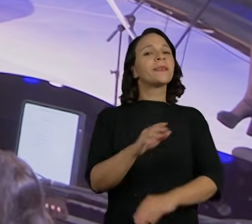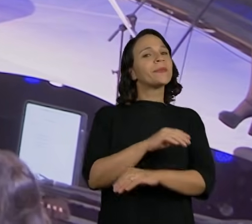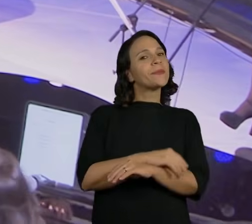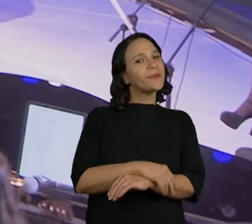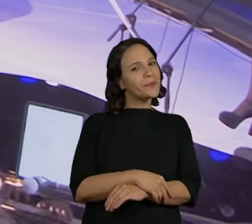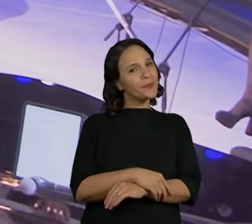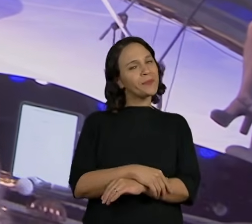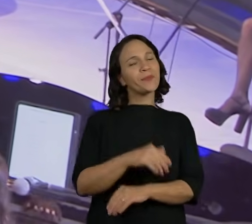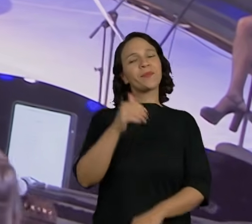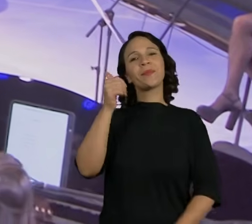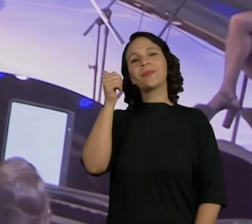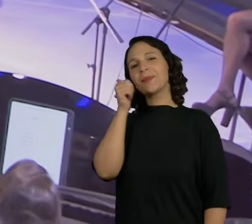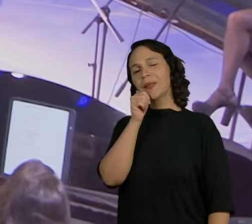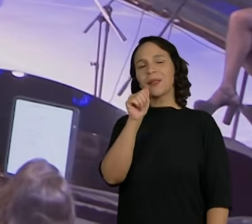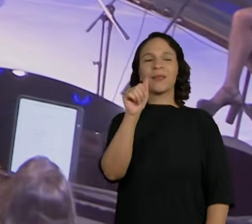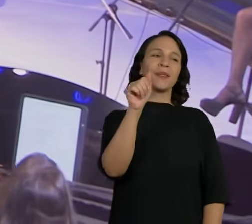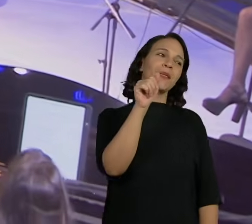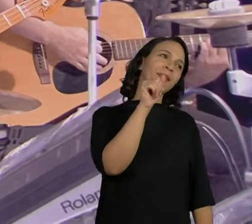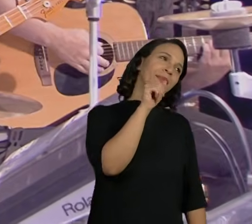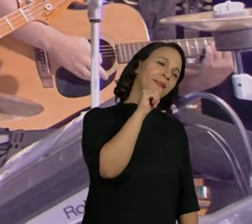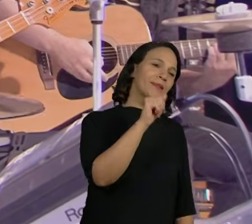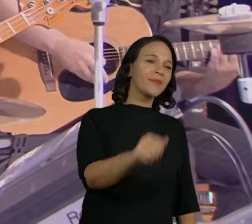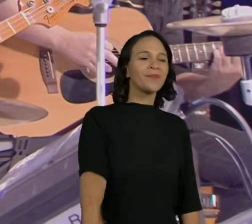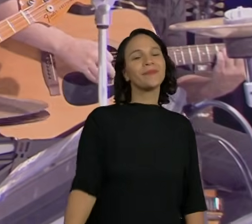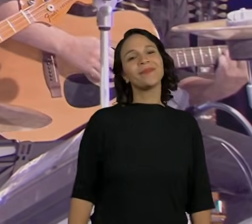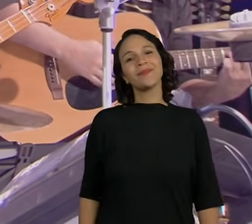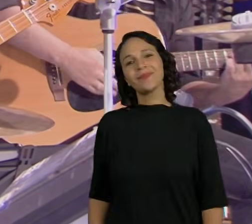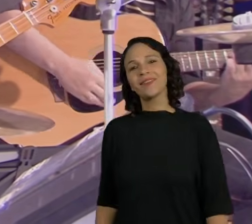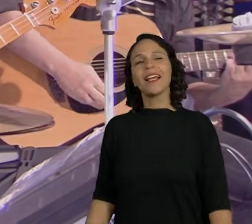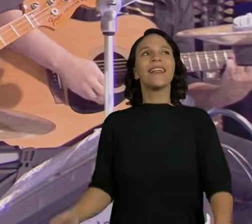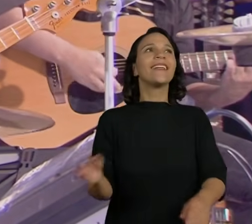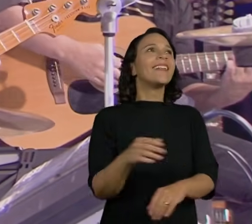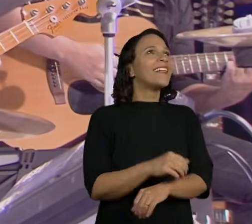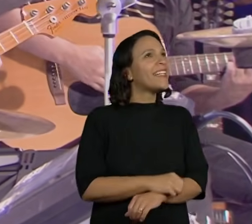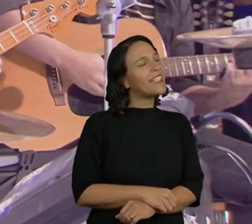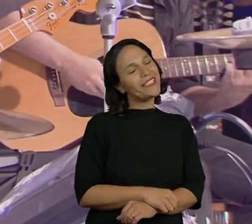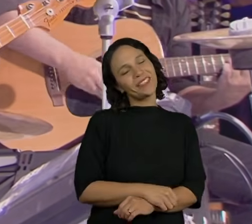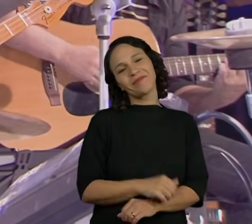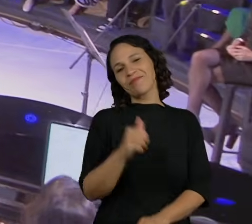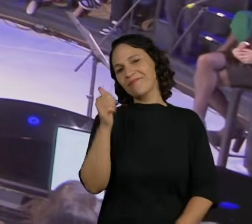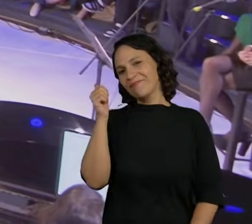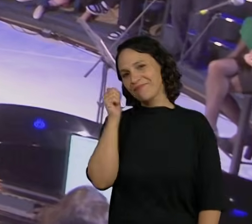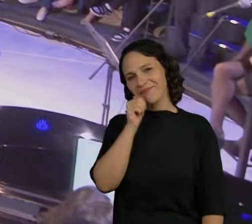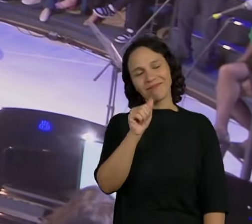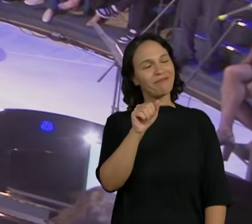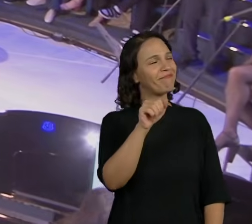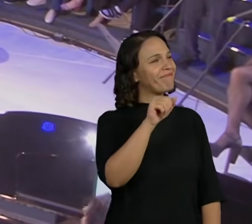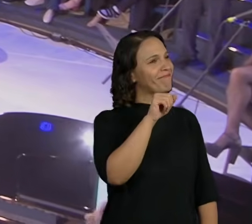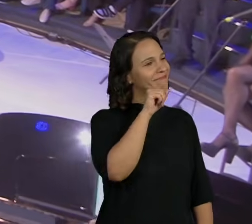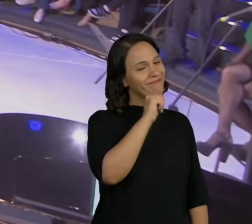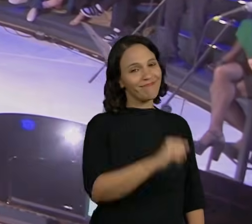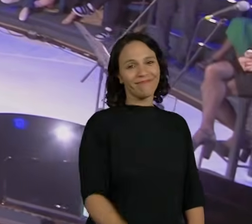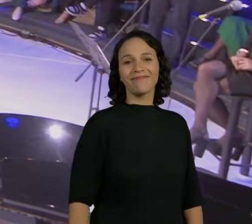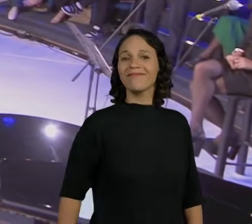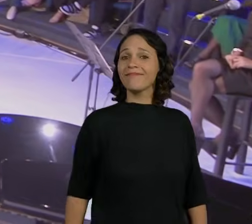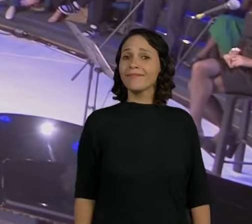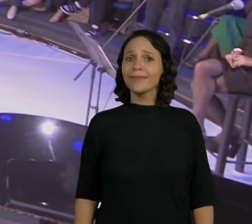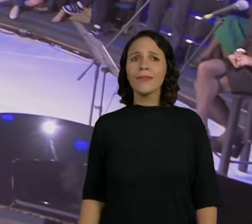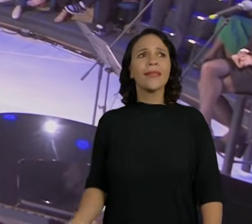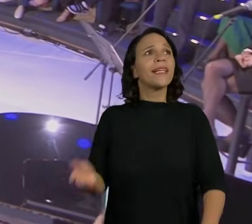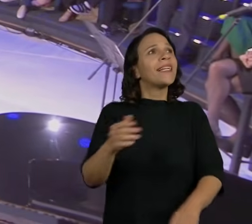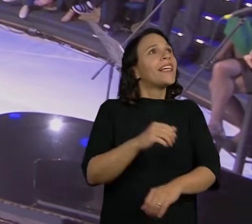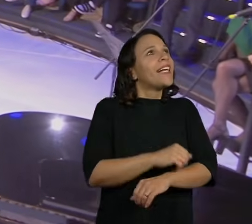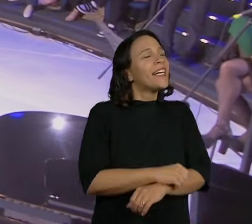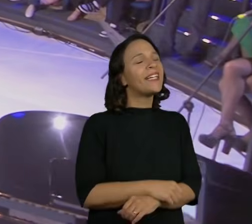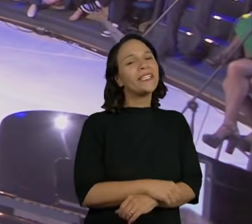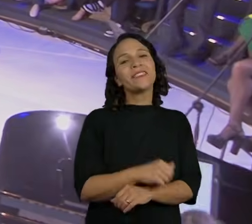Ai, minha mãe, minha mãe. Ai, minha mãe, minha mãe.